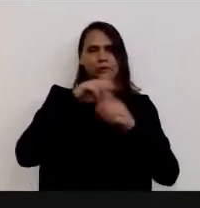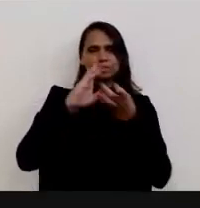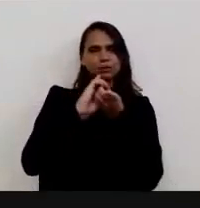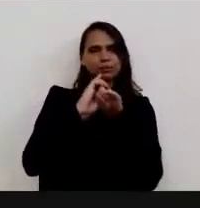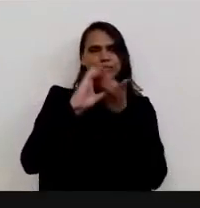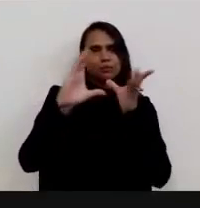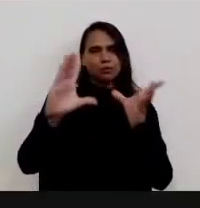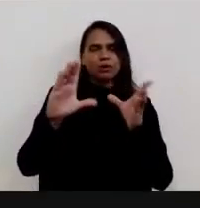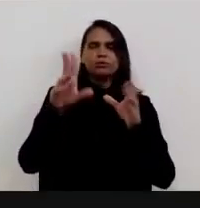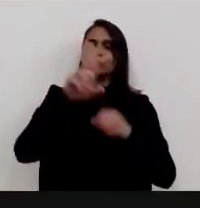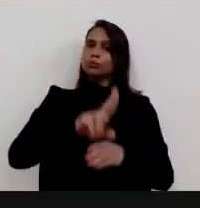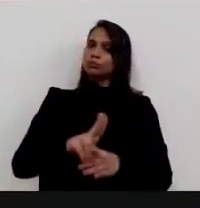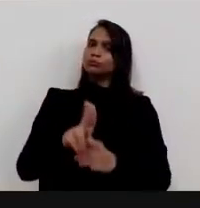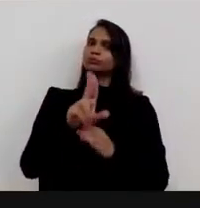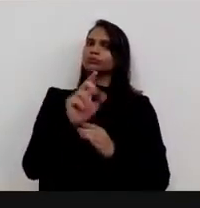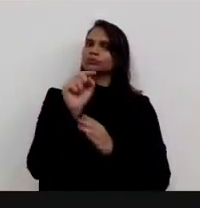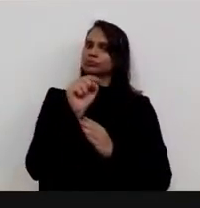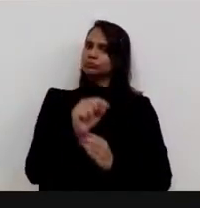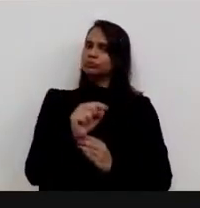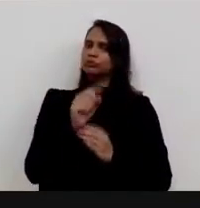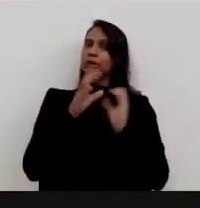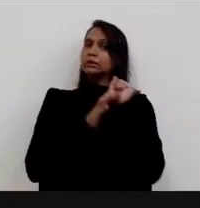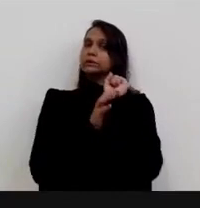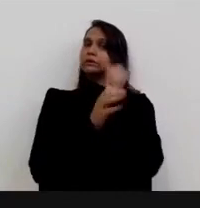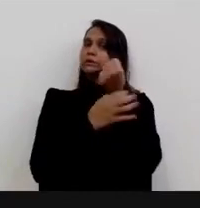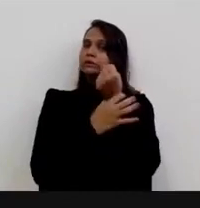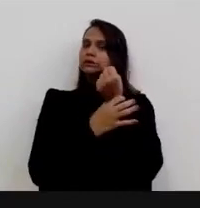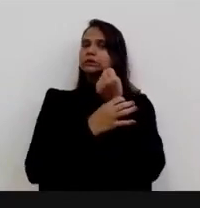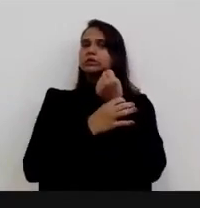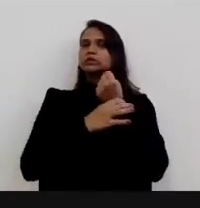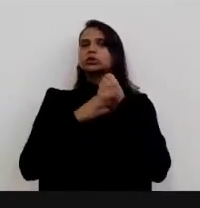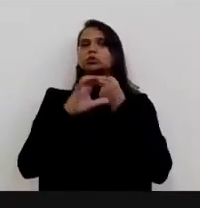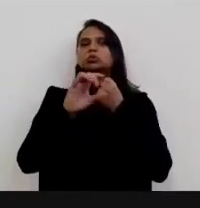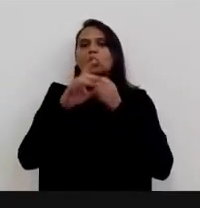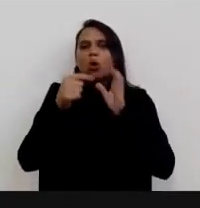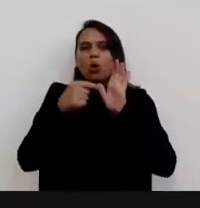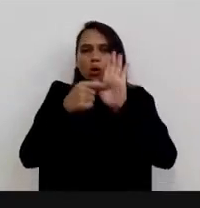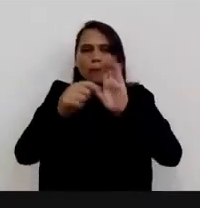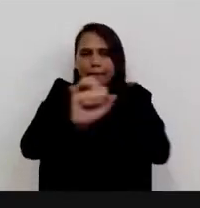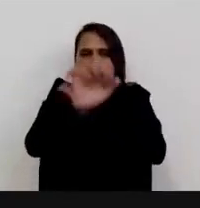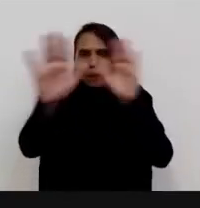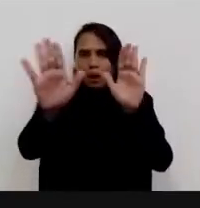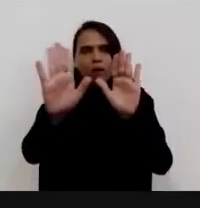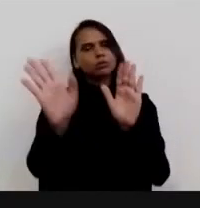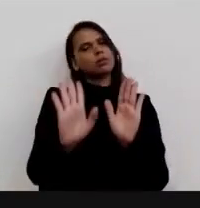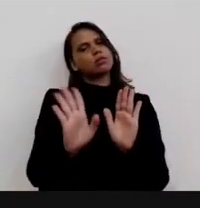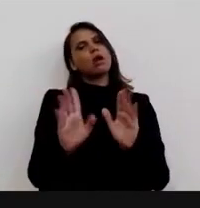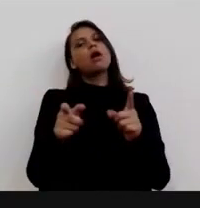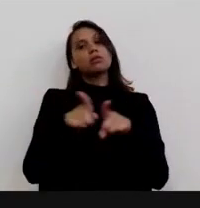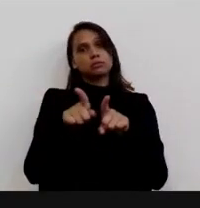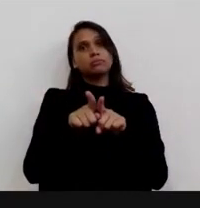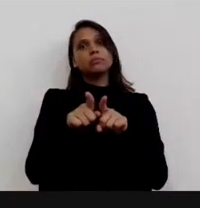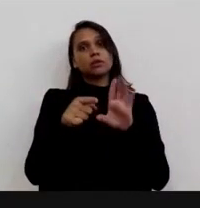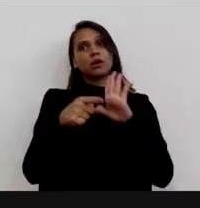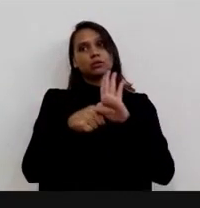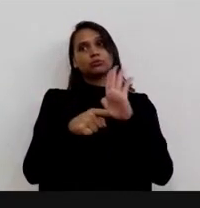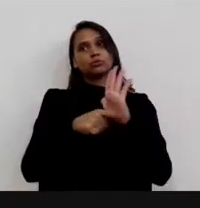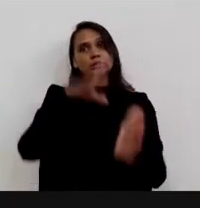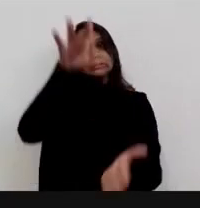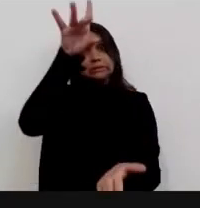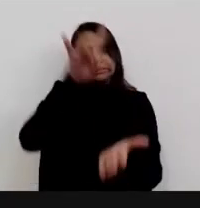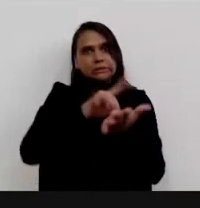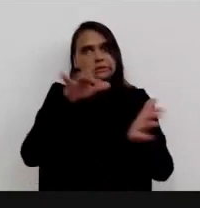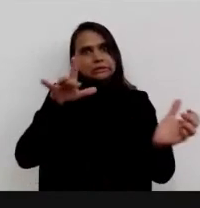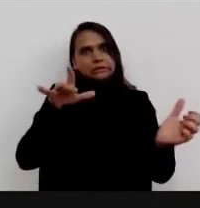todos utilizam, né, e garante não só, né, a transparência, mas também ajuda tanto na legitimidade quanto